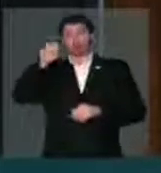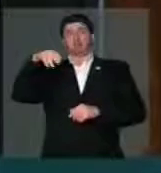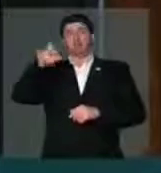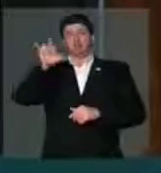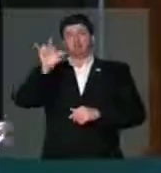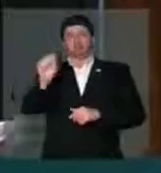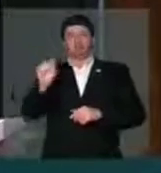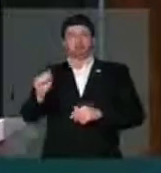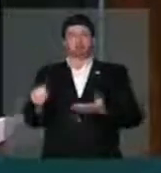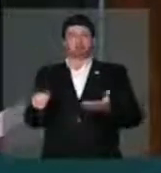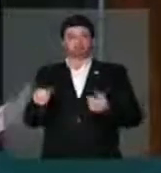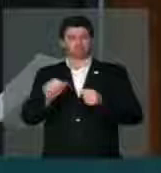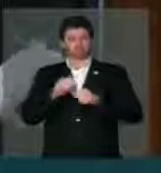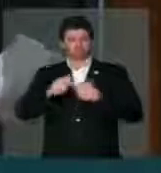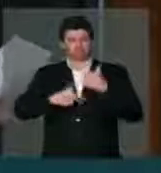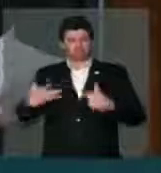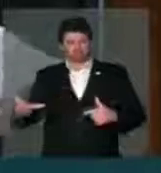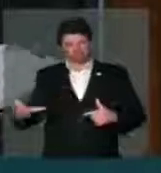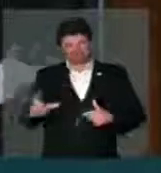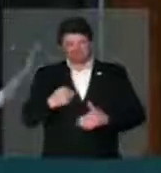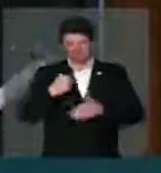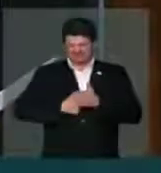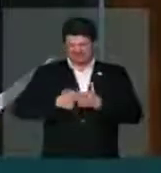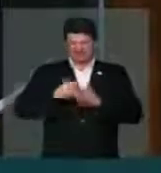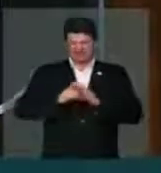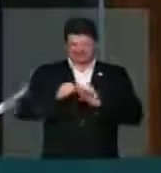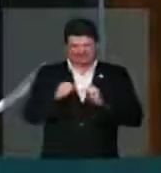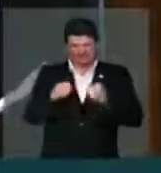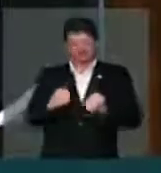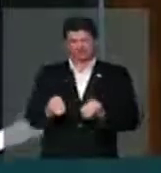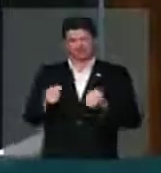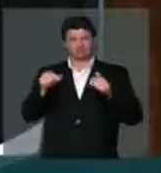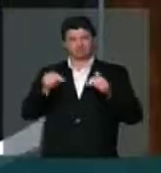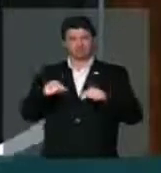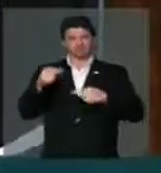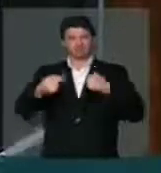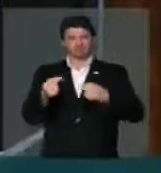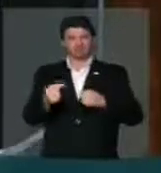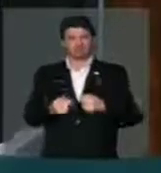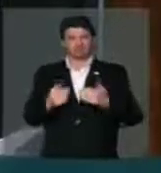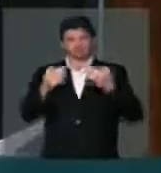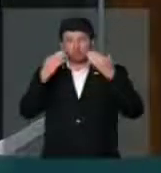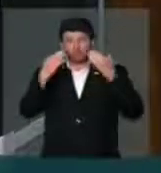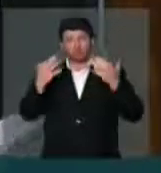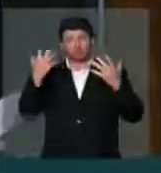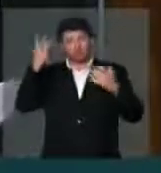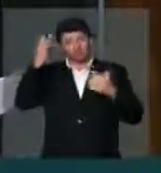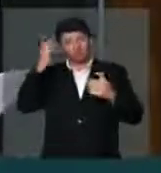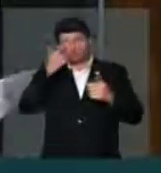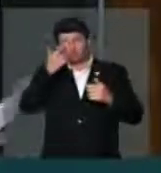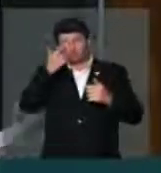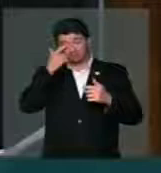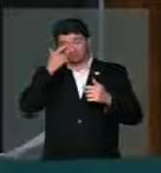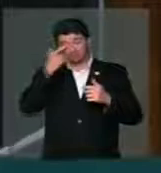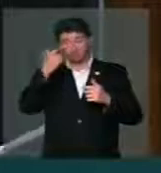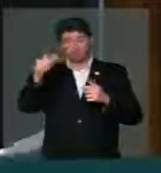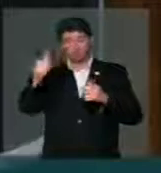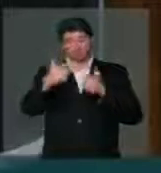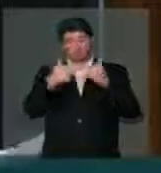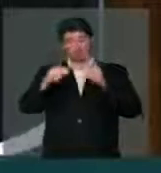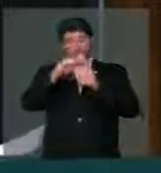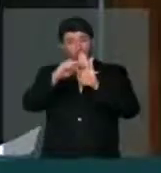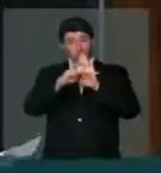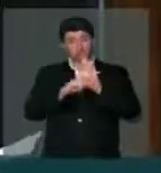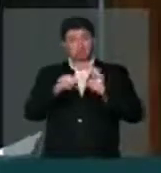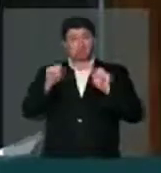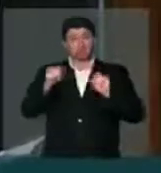brilho, trabalhou exaustivamente nessa pontuação, apresentaremos 11 pontos que poderão